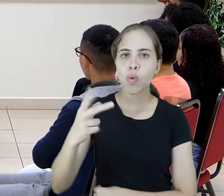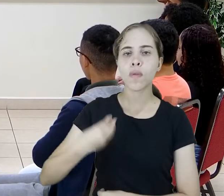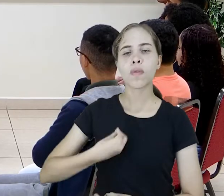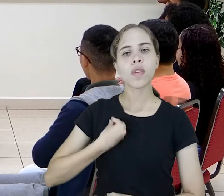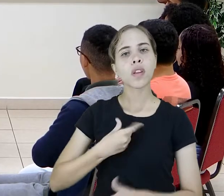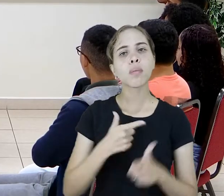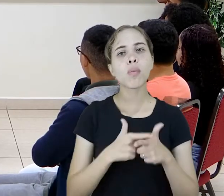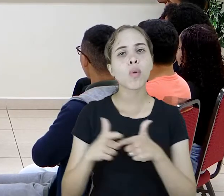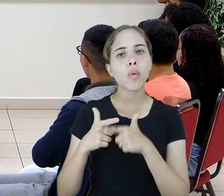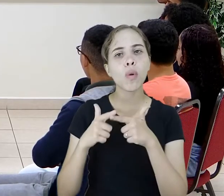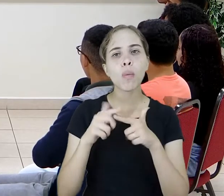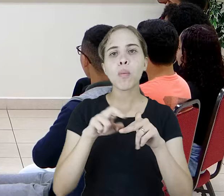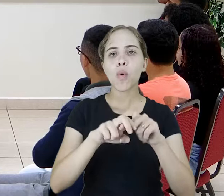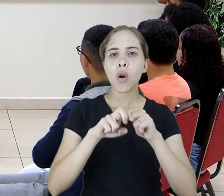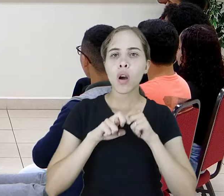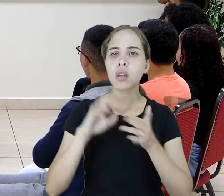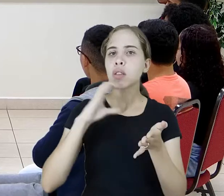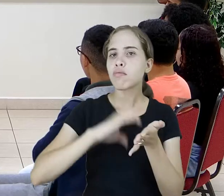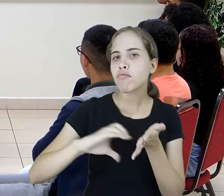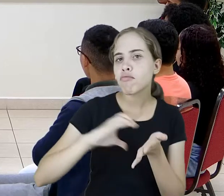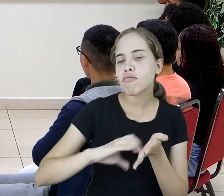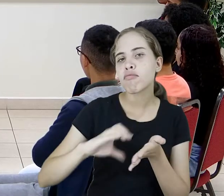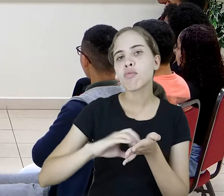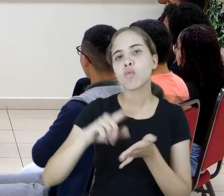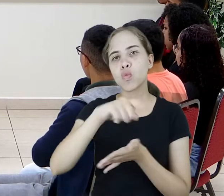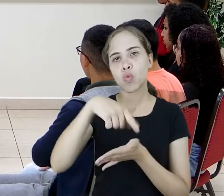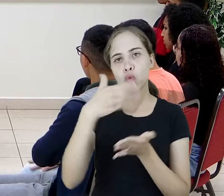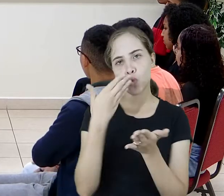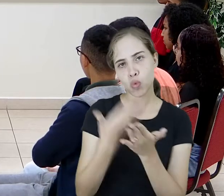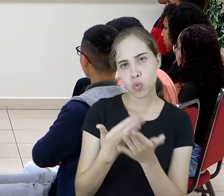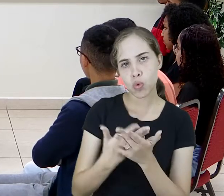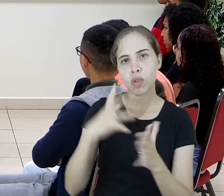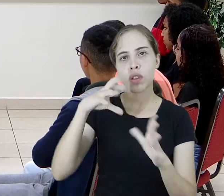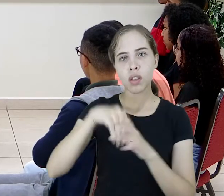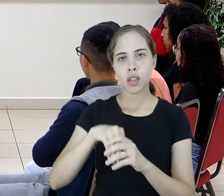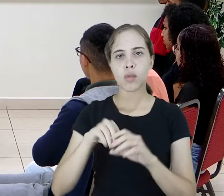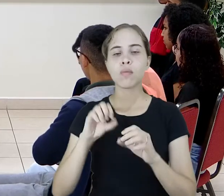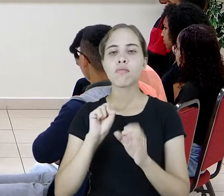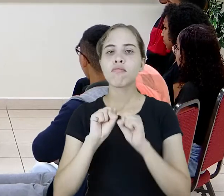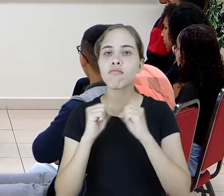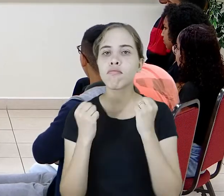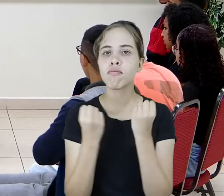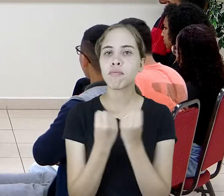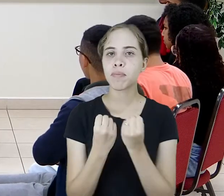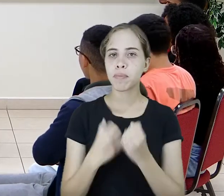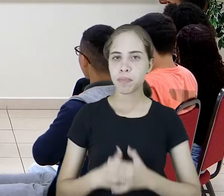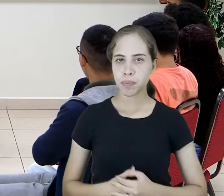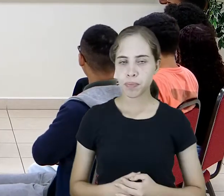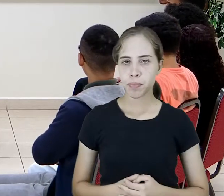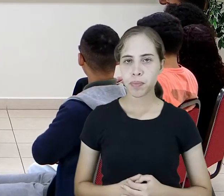vida por meio das escrituras que estudou no seminário?